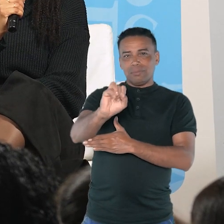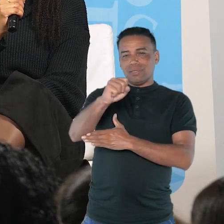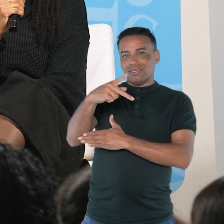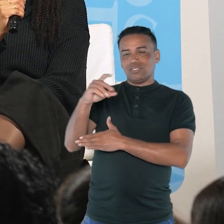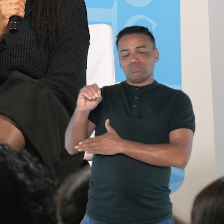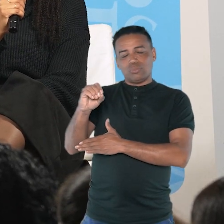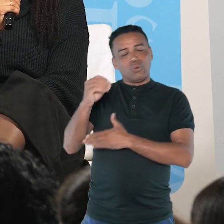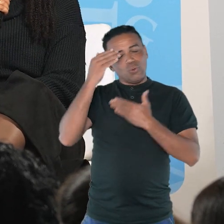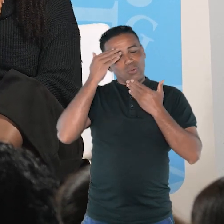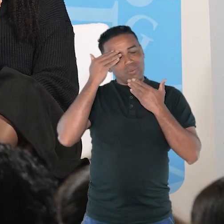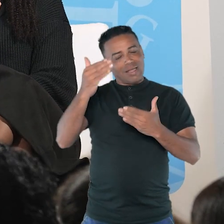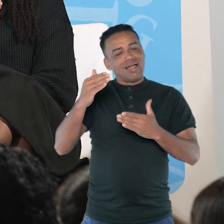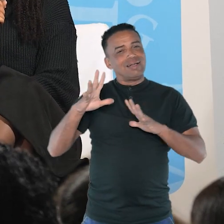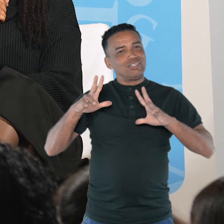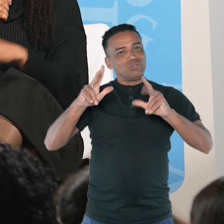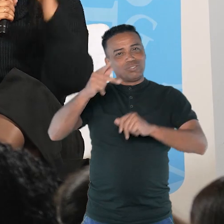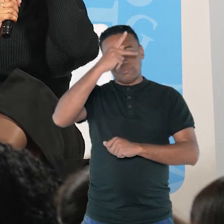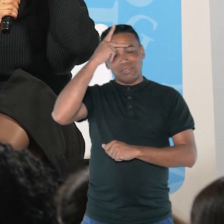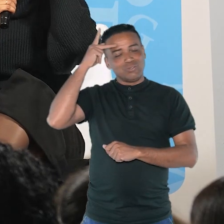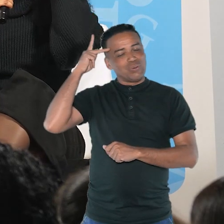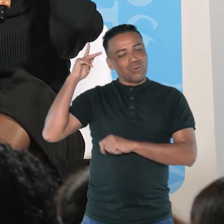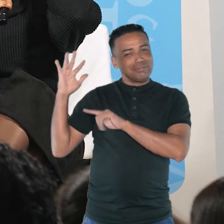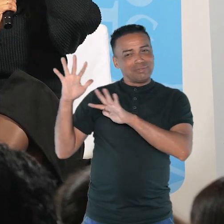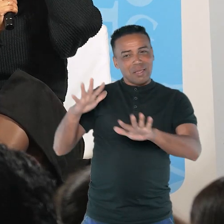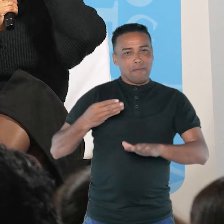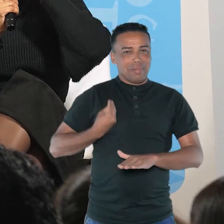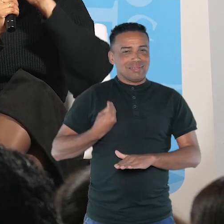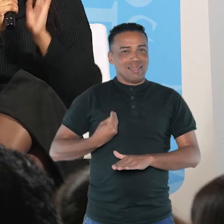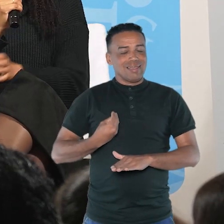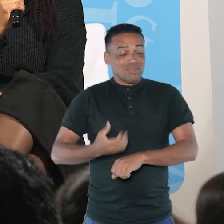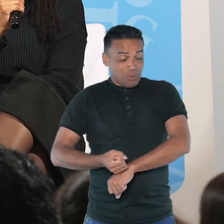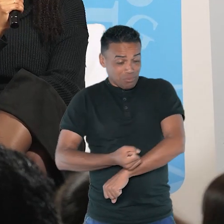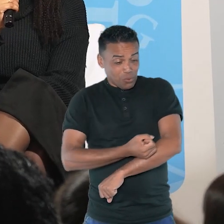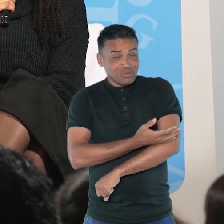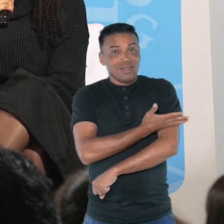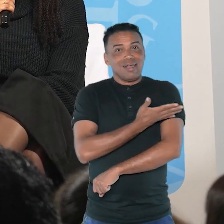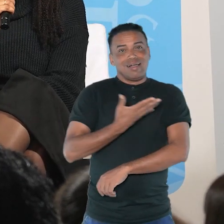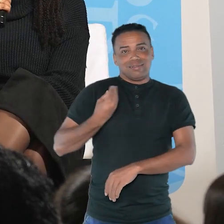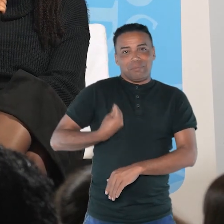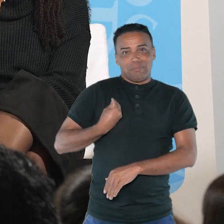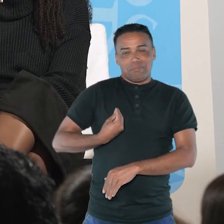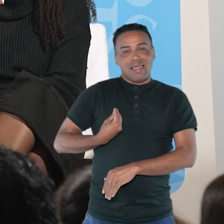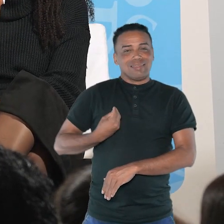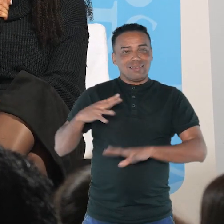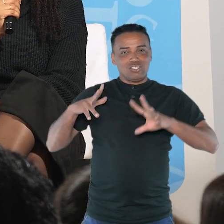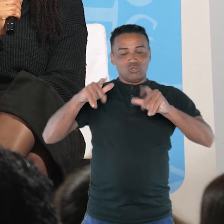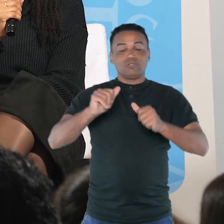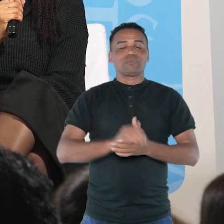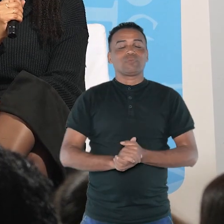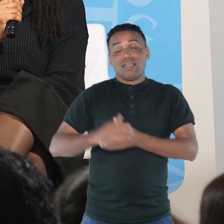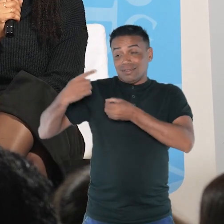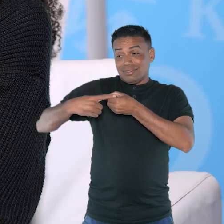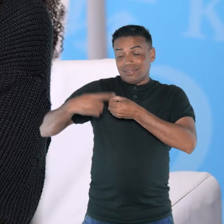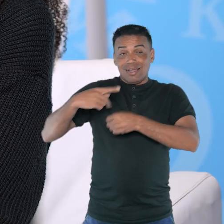muito obrigada, gente, pela presença. Estou aqui um pouco emocionada com a presença de vocês aqui, de estar aqui em Paracatu para falar